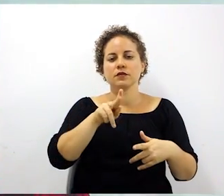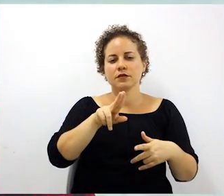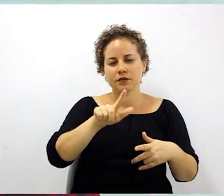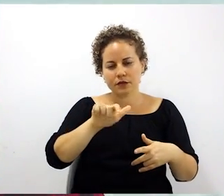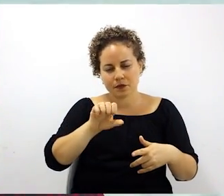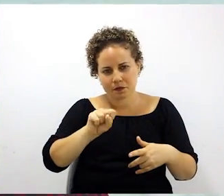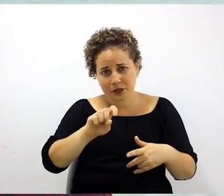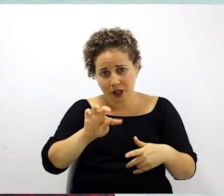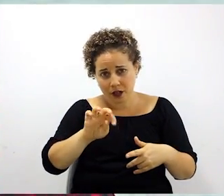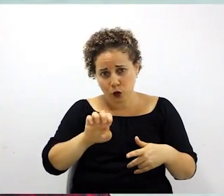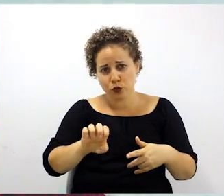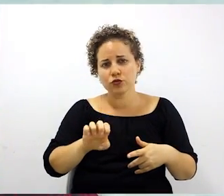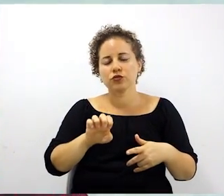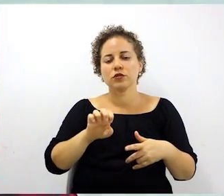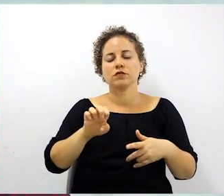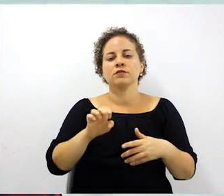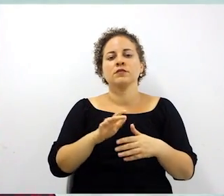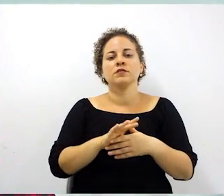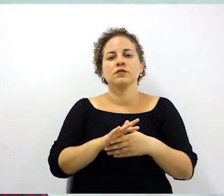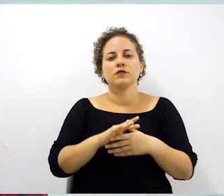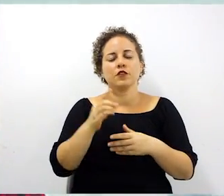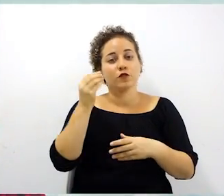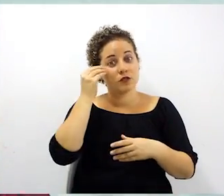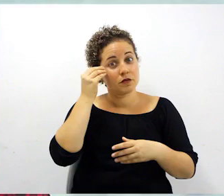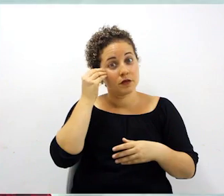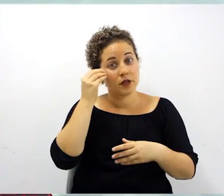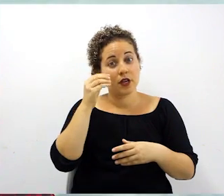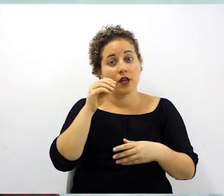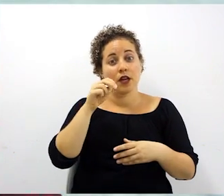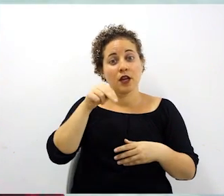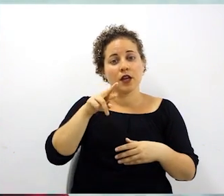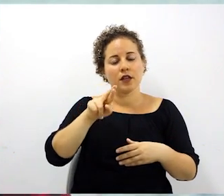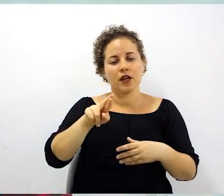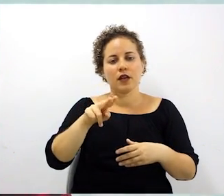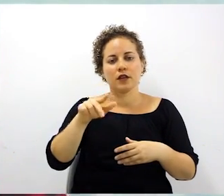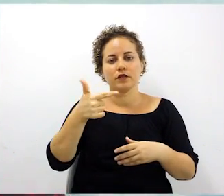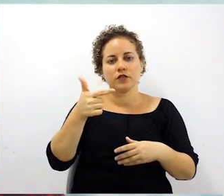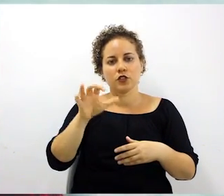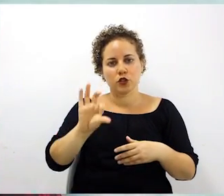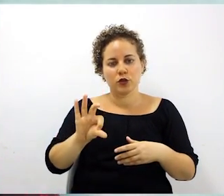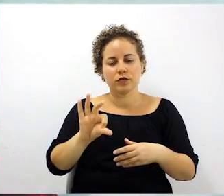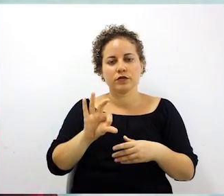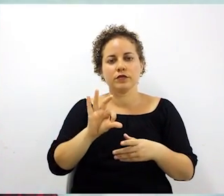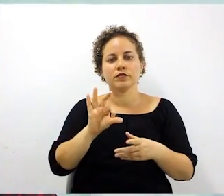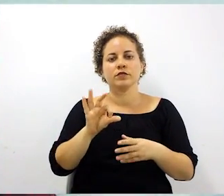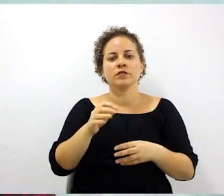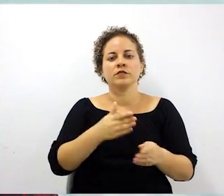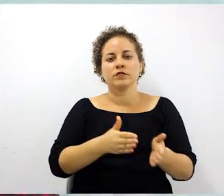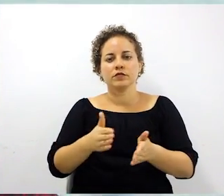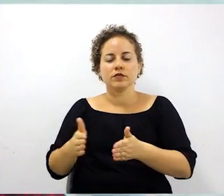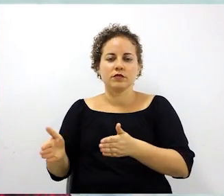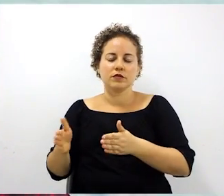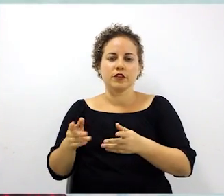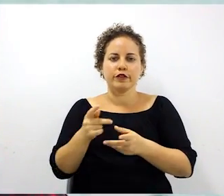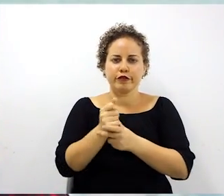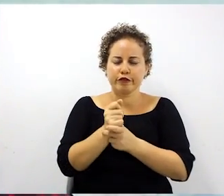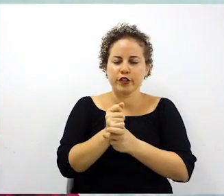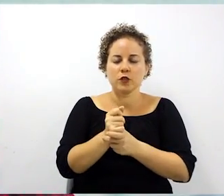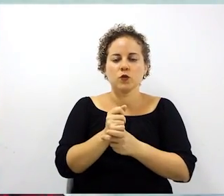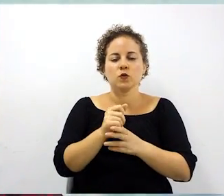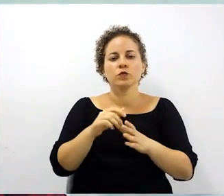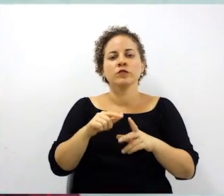ou balaustrada, é o termo que vocês vão verificar na NR 29, e precisa ter um dispositivo rotativo fixo em